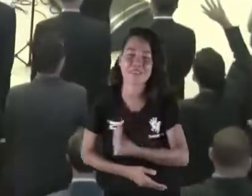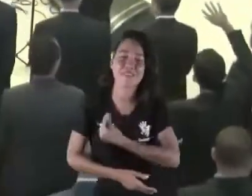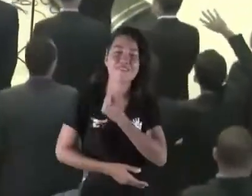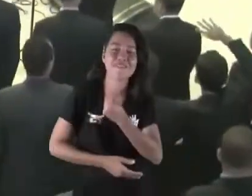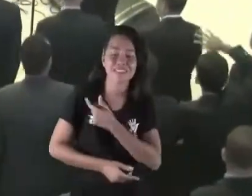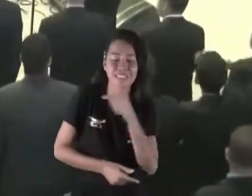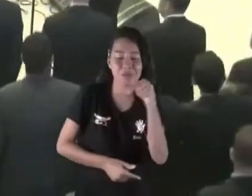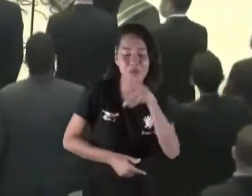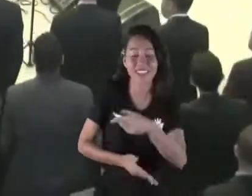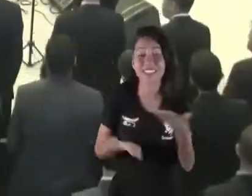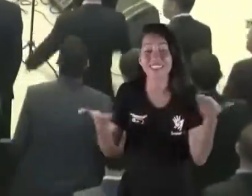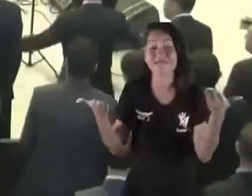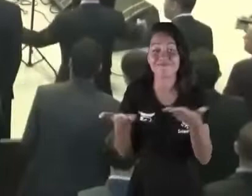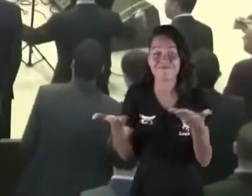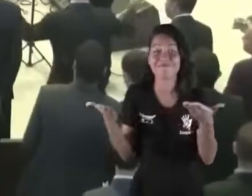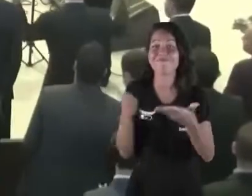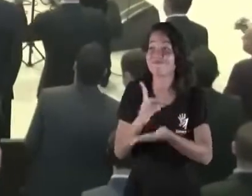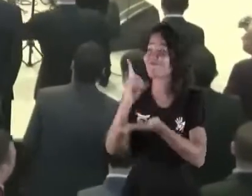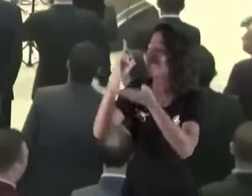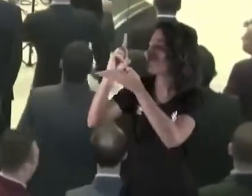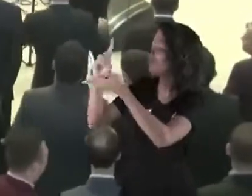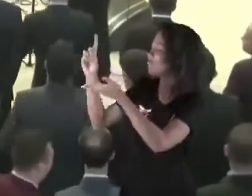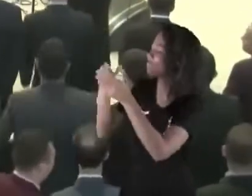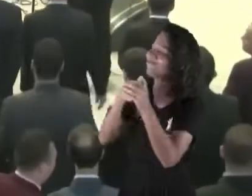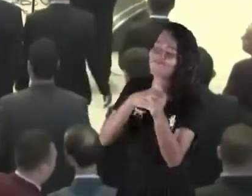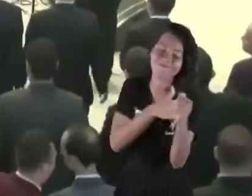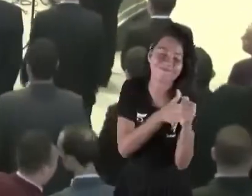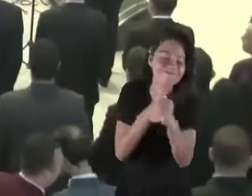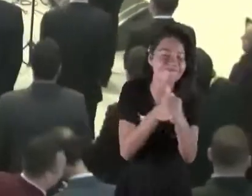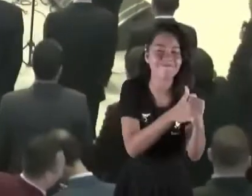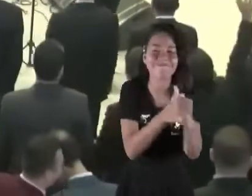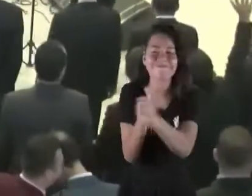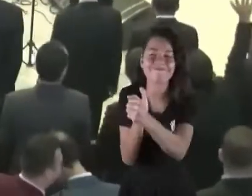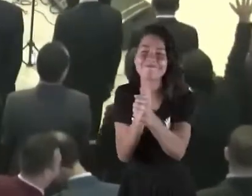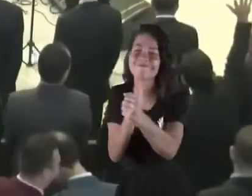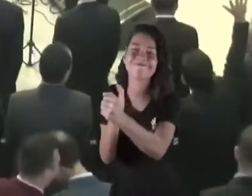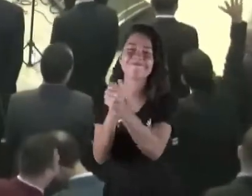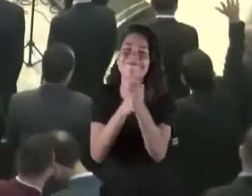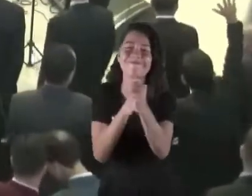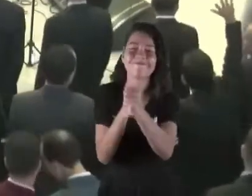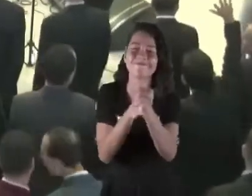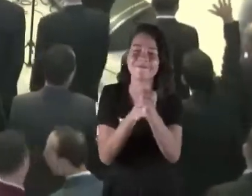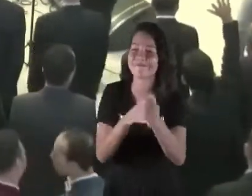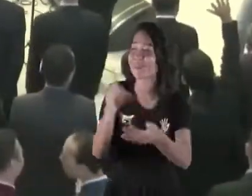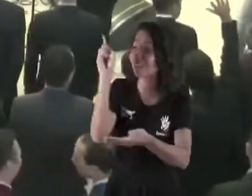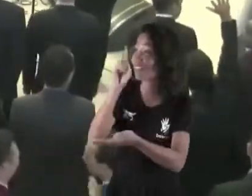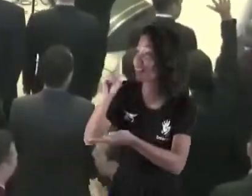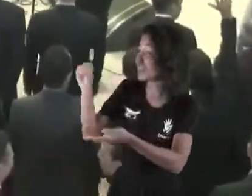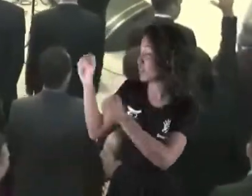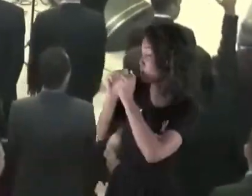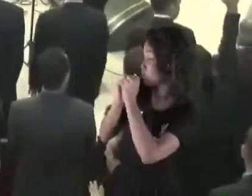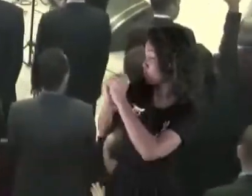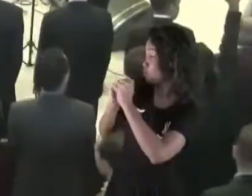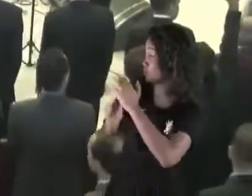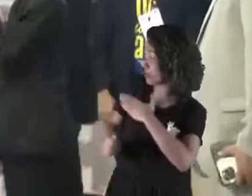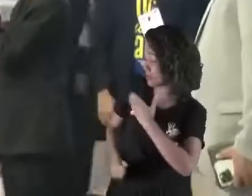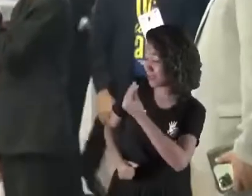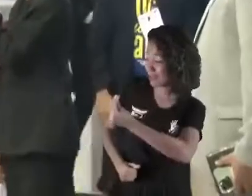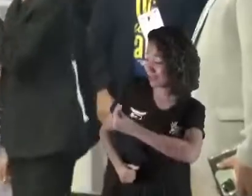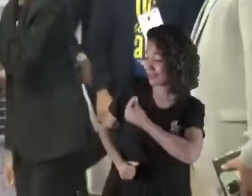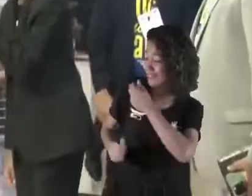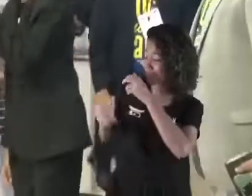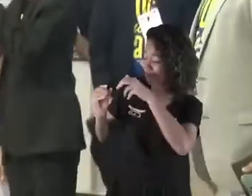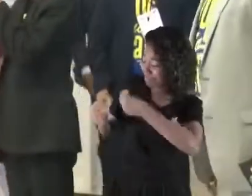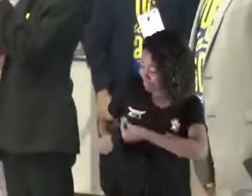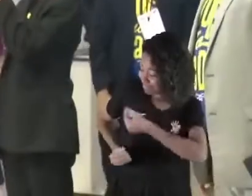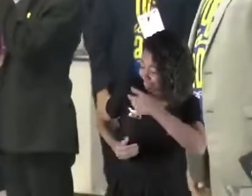Chegou a 62. É por causa 63. Dele. É por causa dele. É por 63. Causa dele. Que